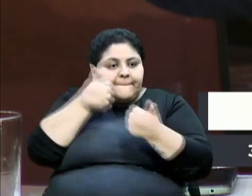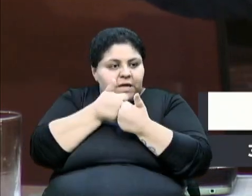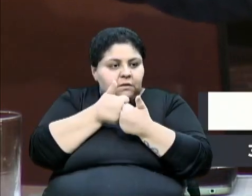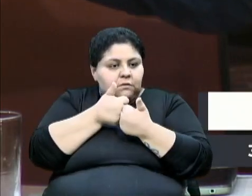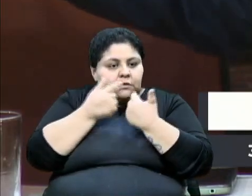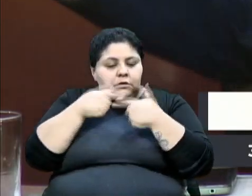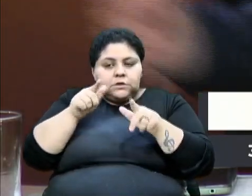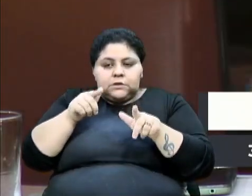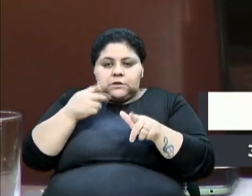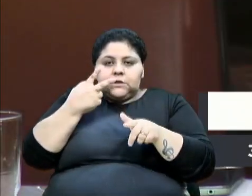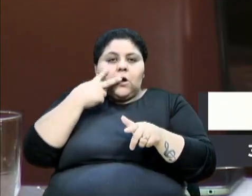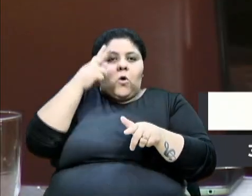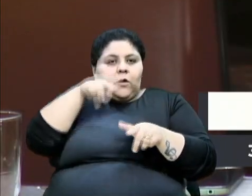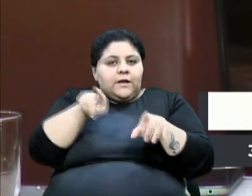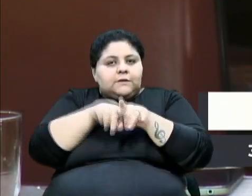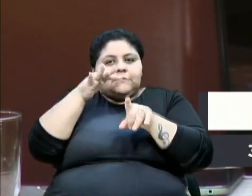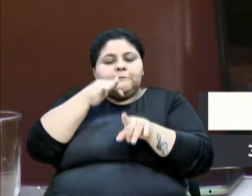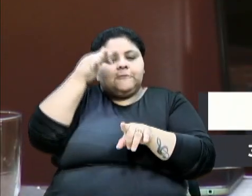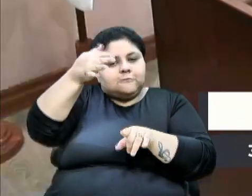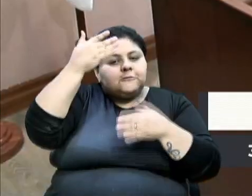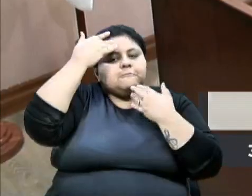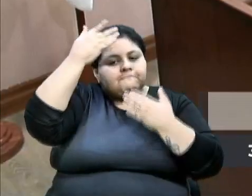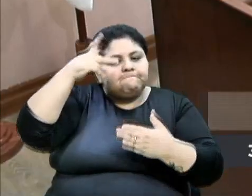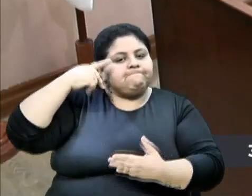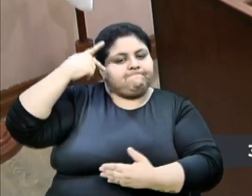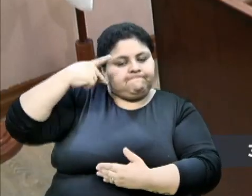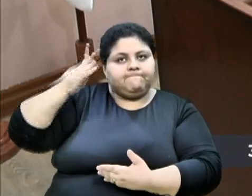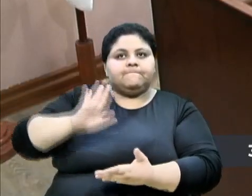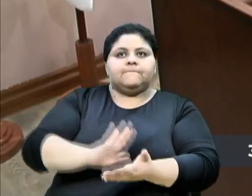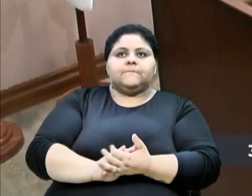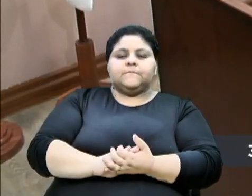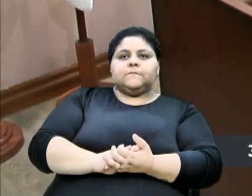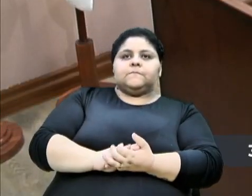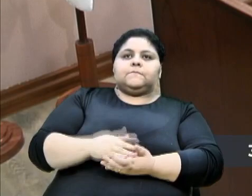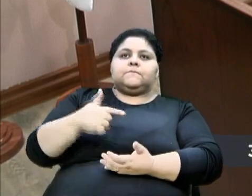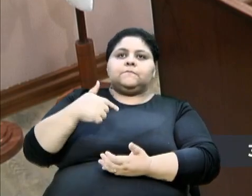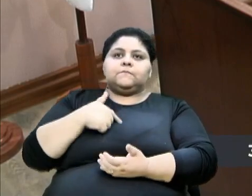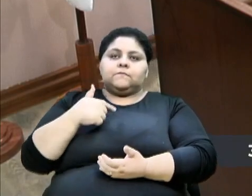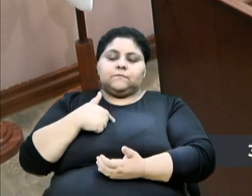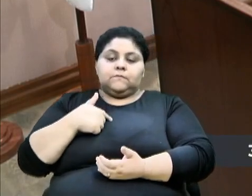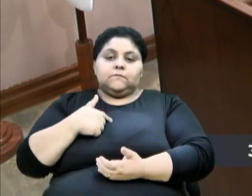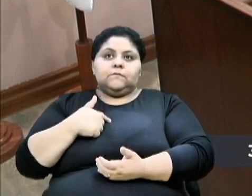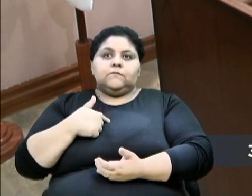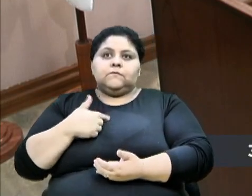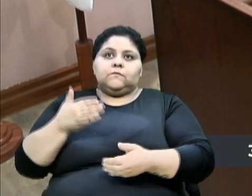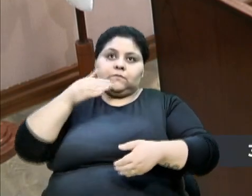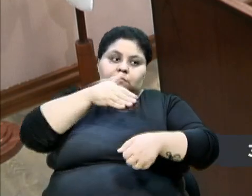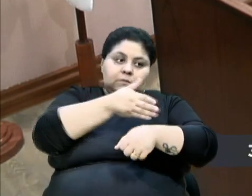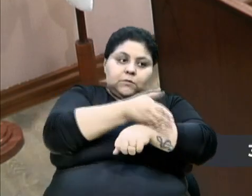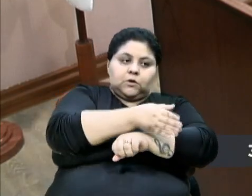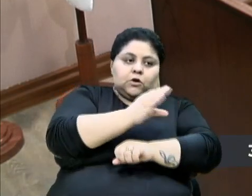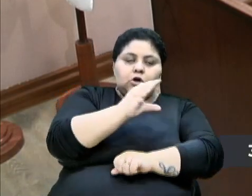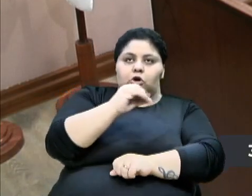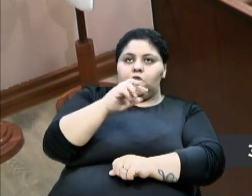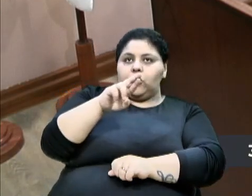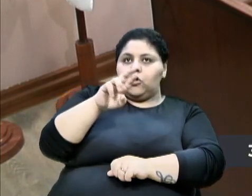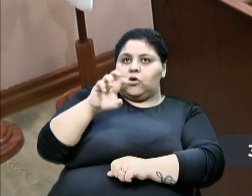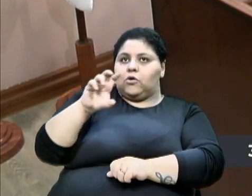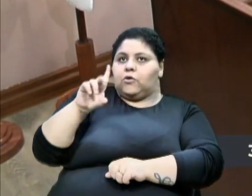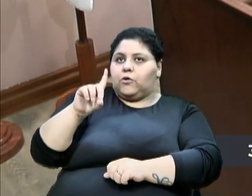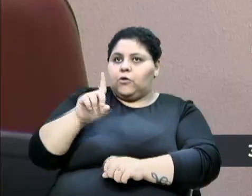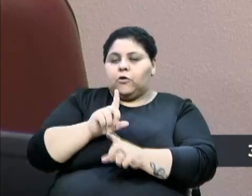a gente pode desfrutar. Obrigado, vereador. Obrigado, vereador Rafael. Eu, quando estava no Cored, no tempo do governo Sartori, vereador Felipe,